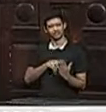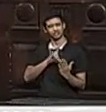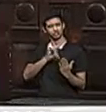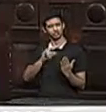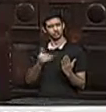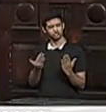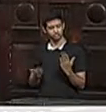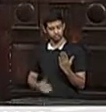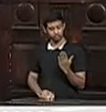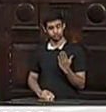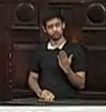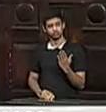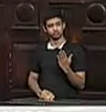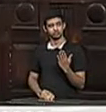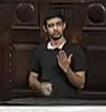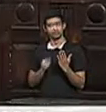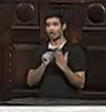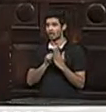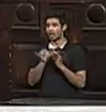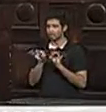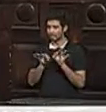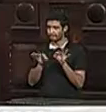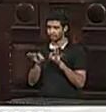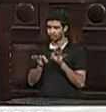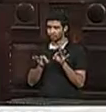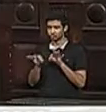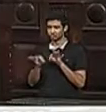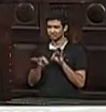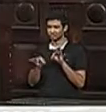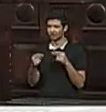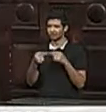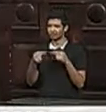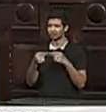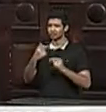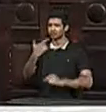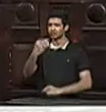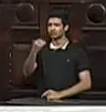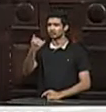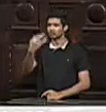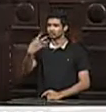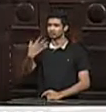e vejo que o projeto é de 2014.